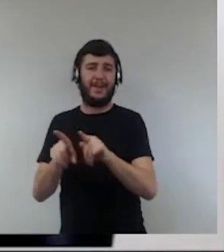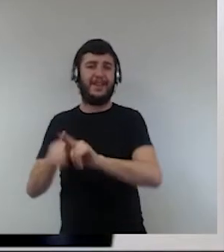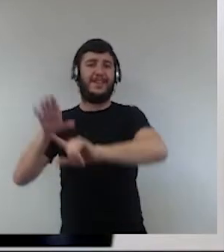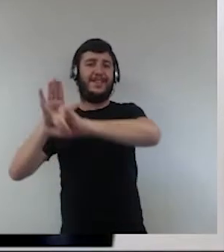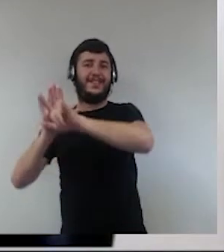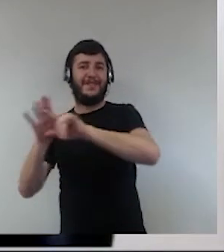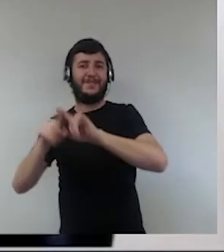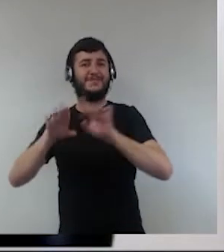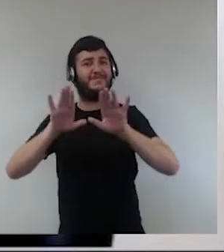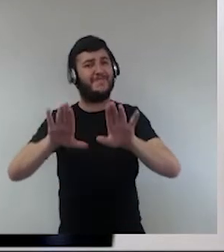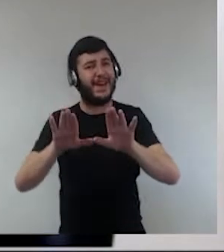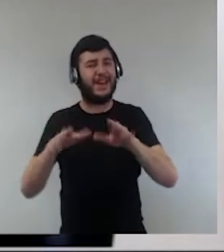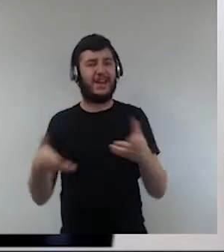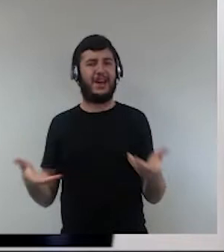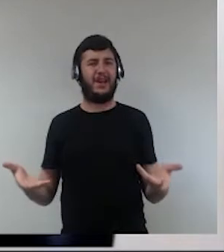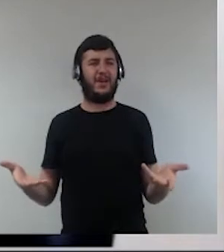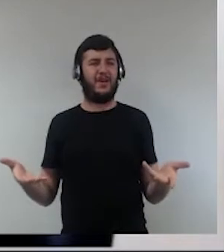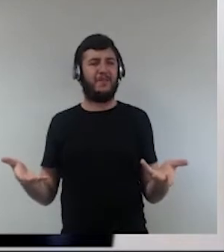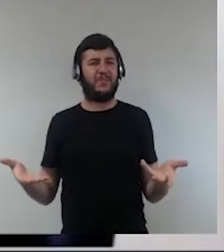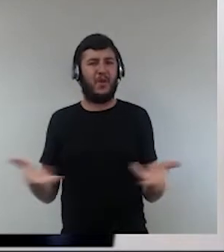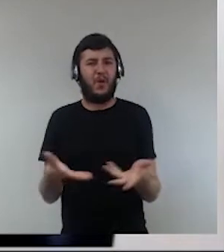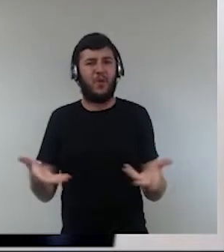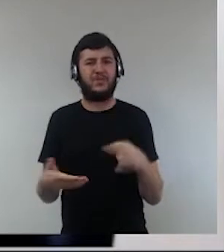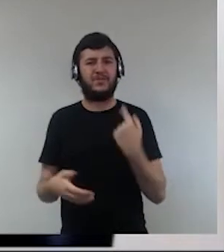nós não conseguimos